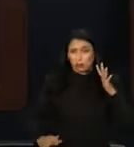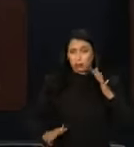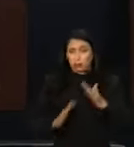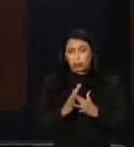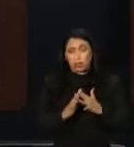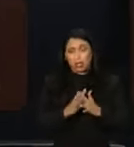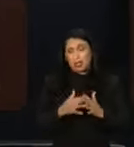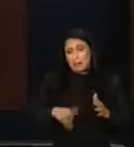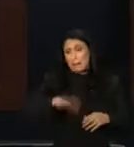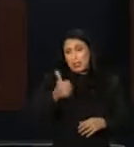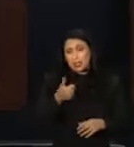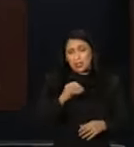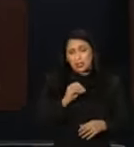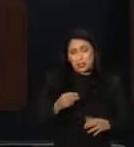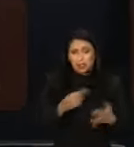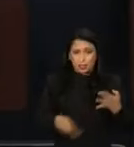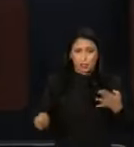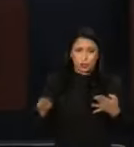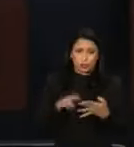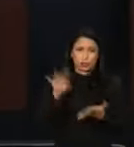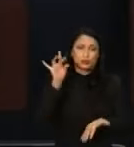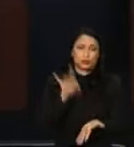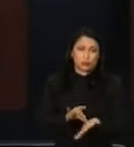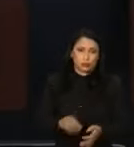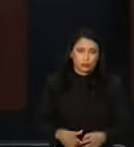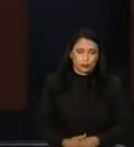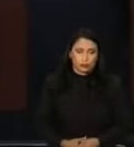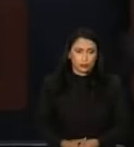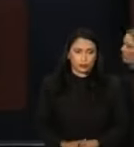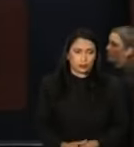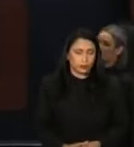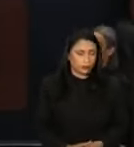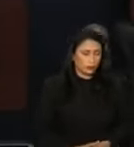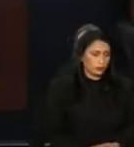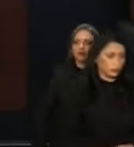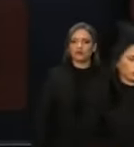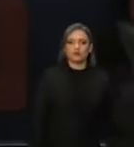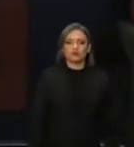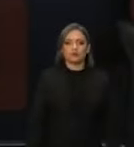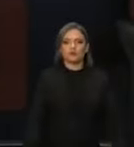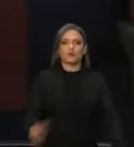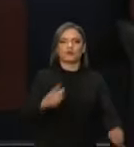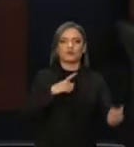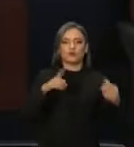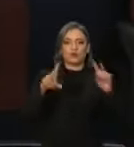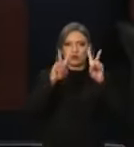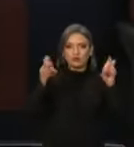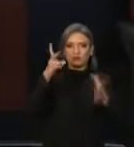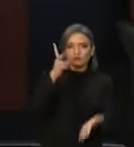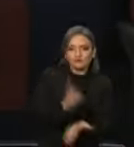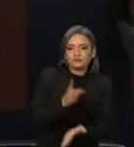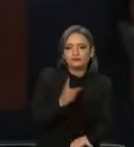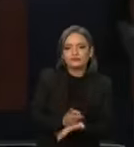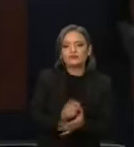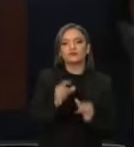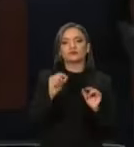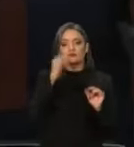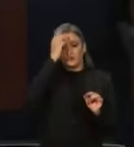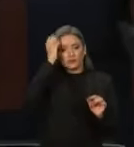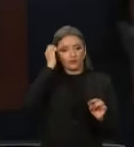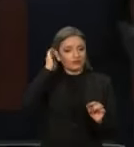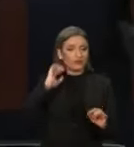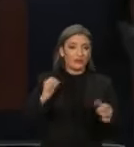recursos repetitivos. Ainda sobre o tema, é impossível,